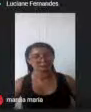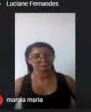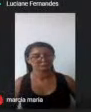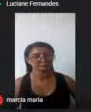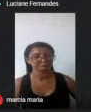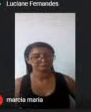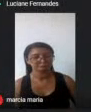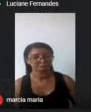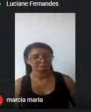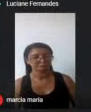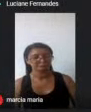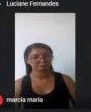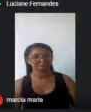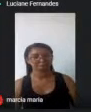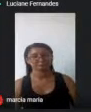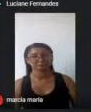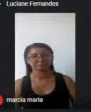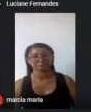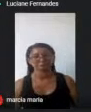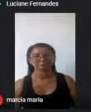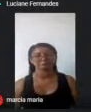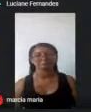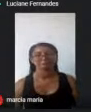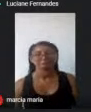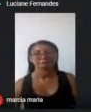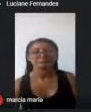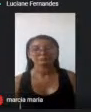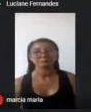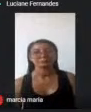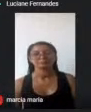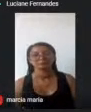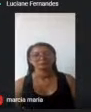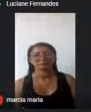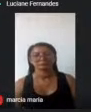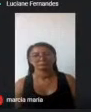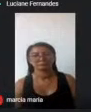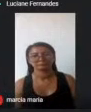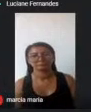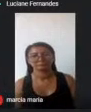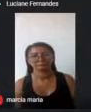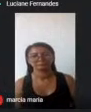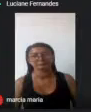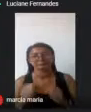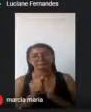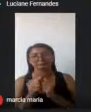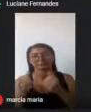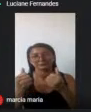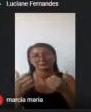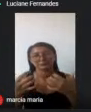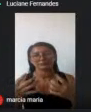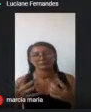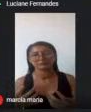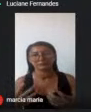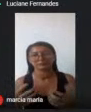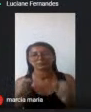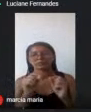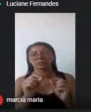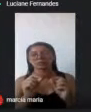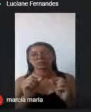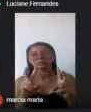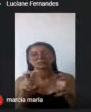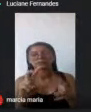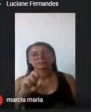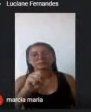Vamos lá. Então, assim, quando a gente fala em sífilis, a gente fala mesmo